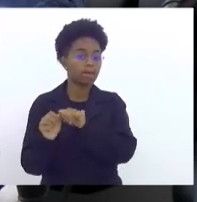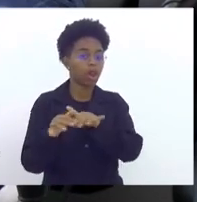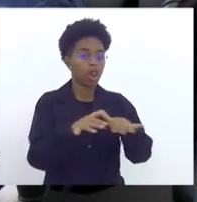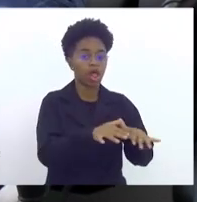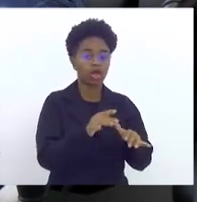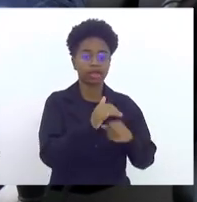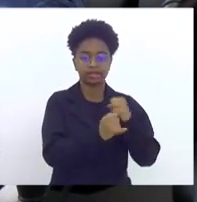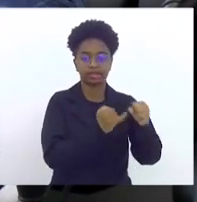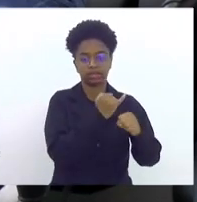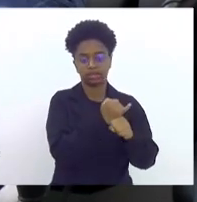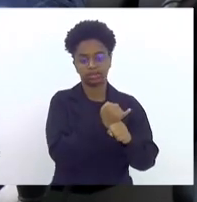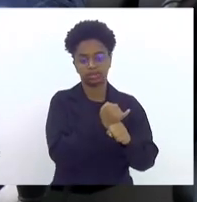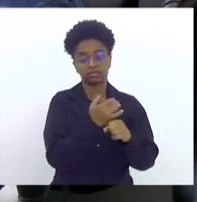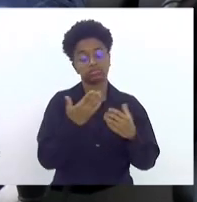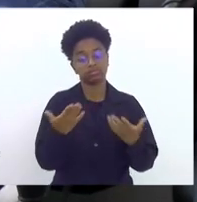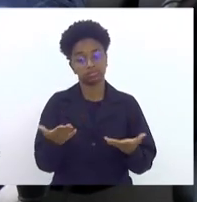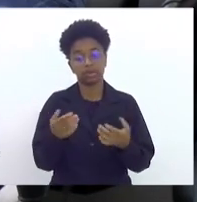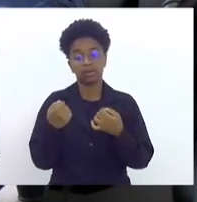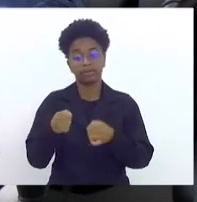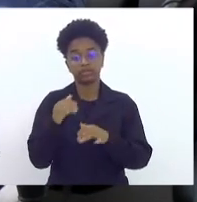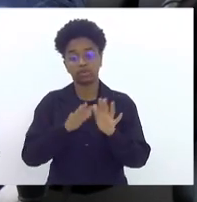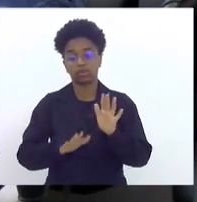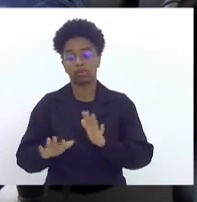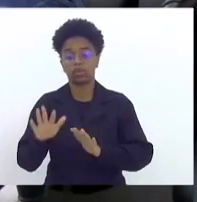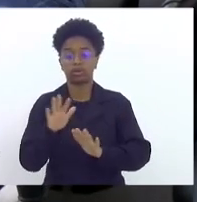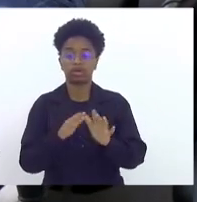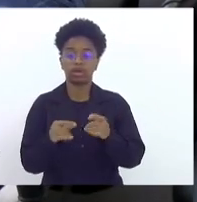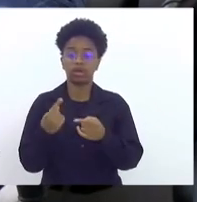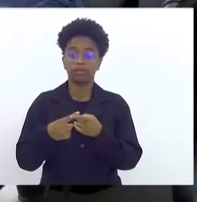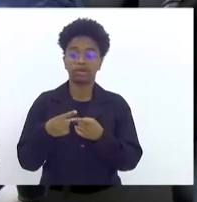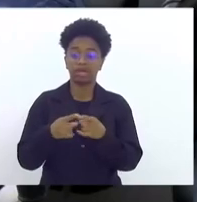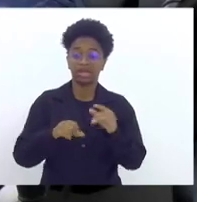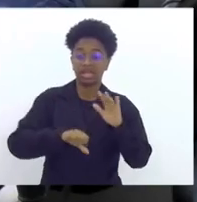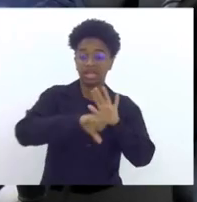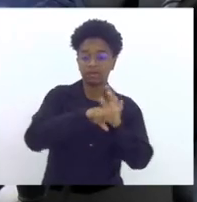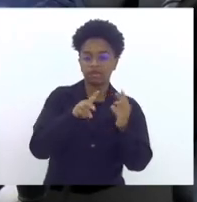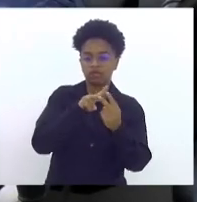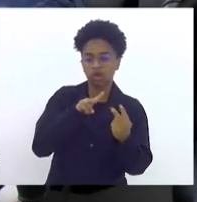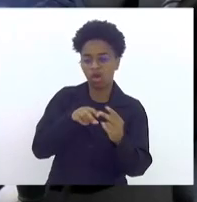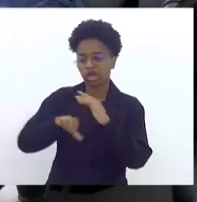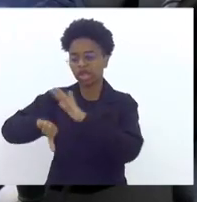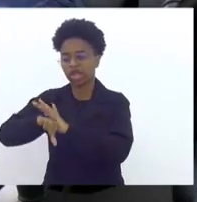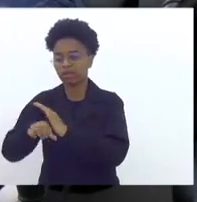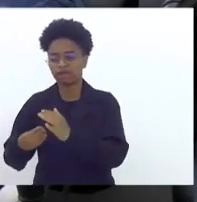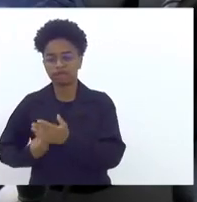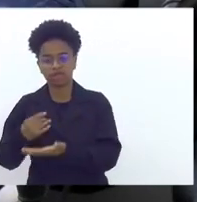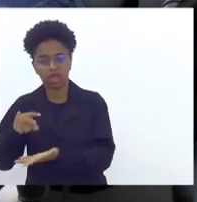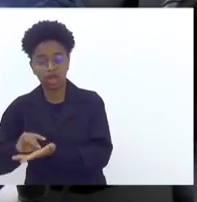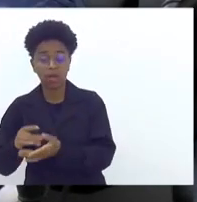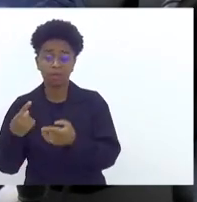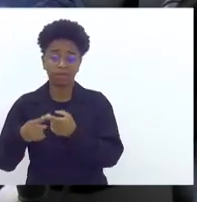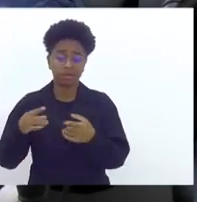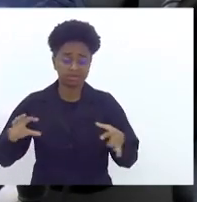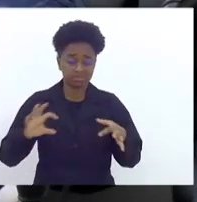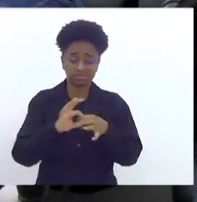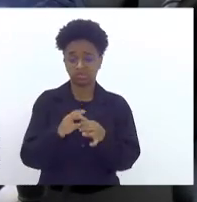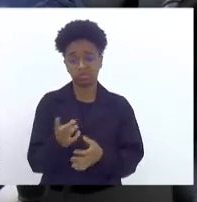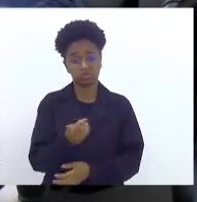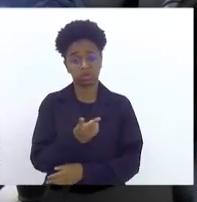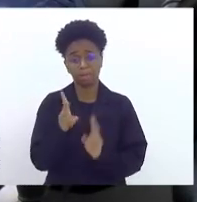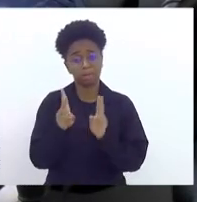virtual Então eu tenho muito cuidado né quando eu uso crime virtual crime real porque na verdade ele se interligam